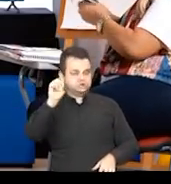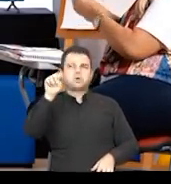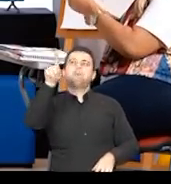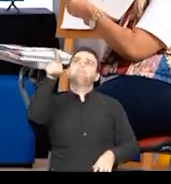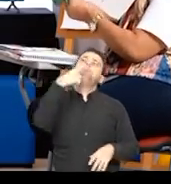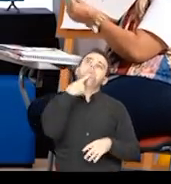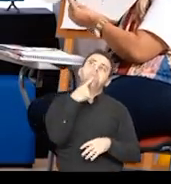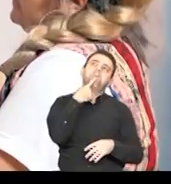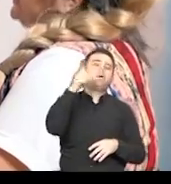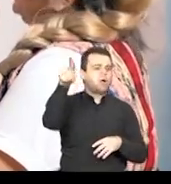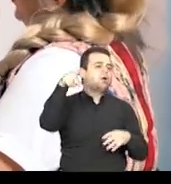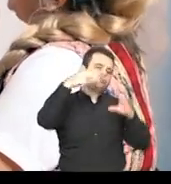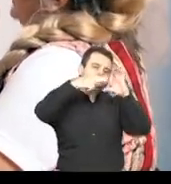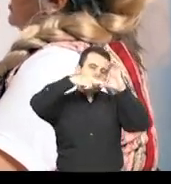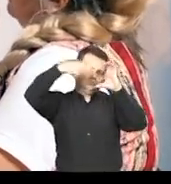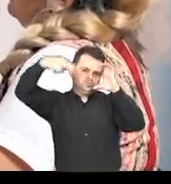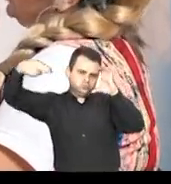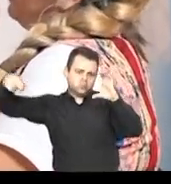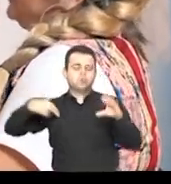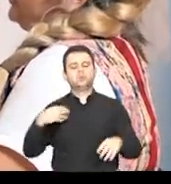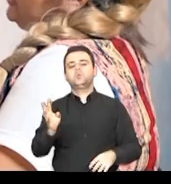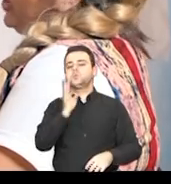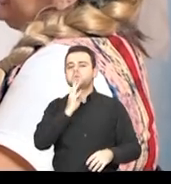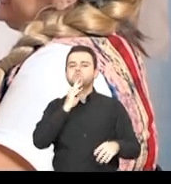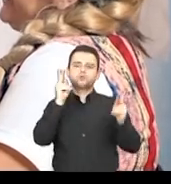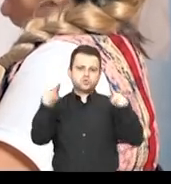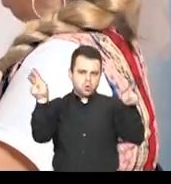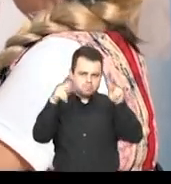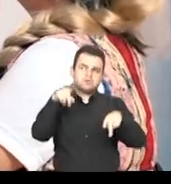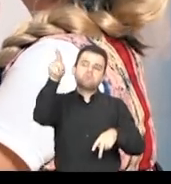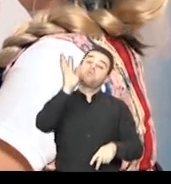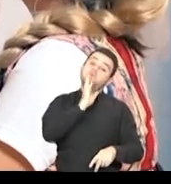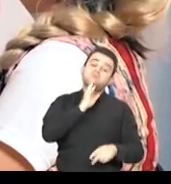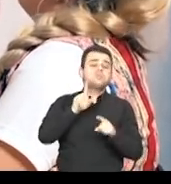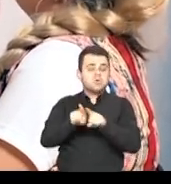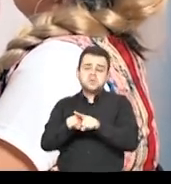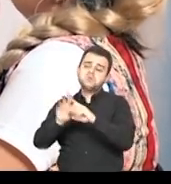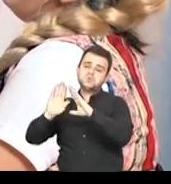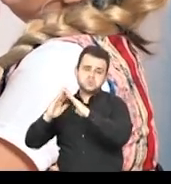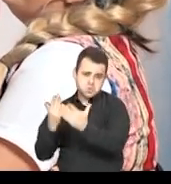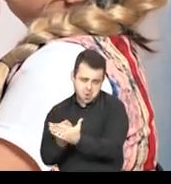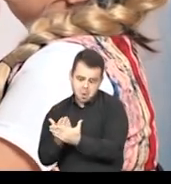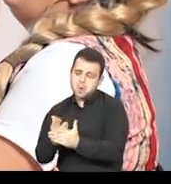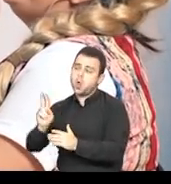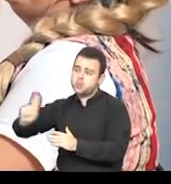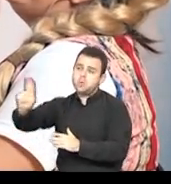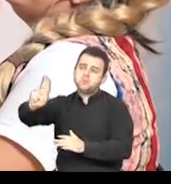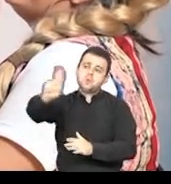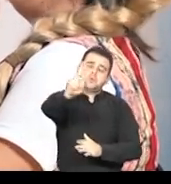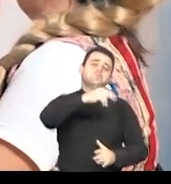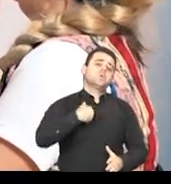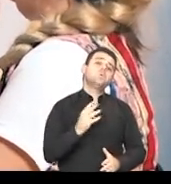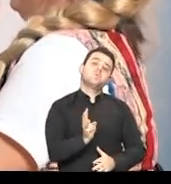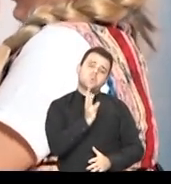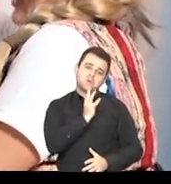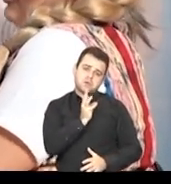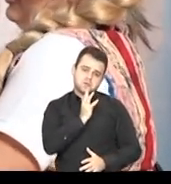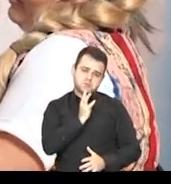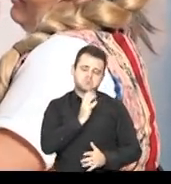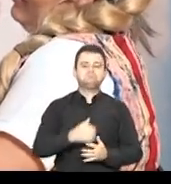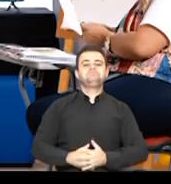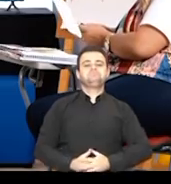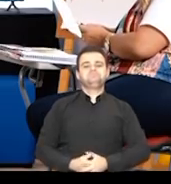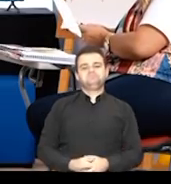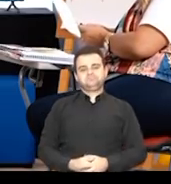Rio Preto, o Cidade Norte lá, Shopping Zona Norte, e tem umas escolas também. Tem o Olga Maluk, tem o Carmen Nelita. Eu